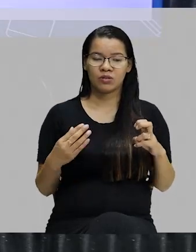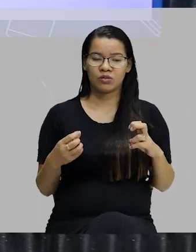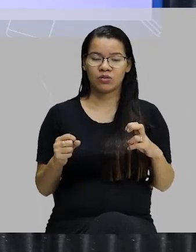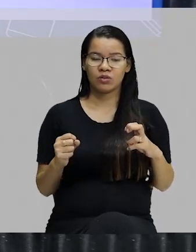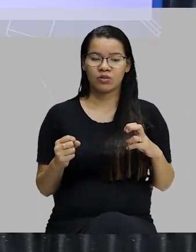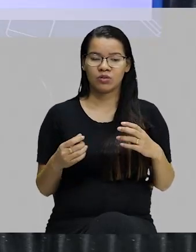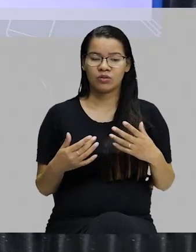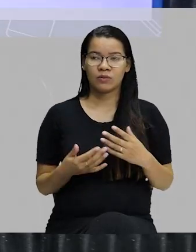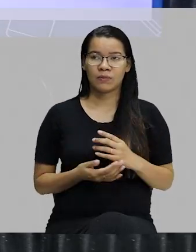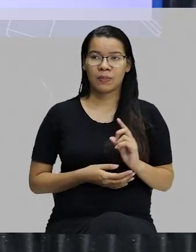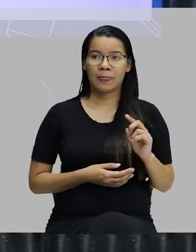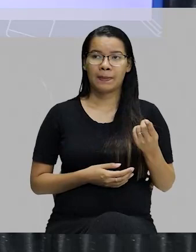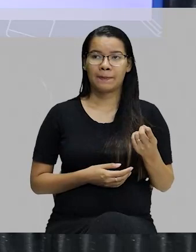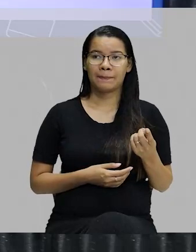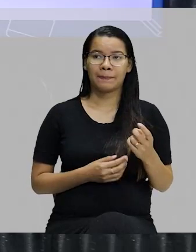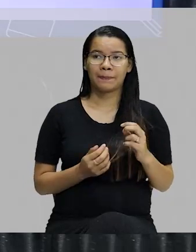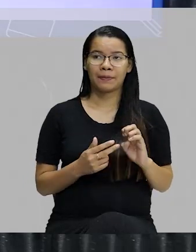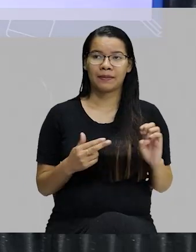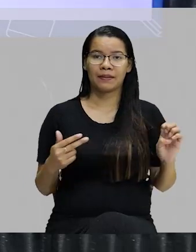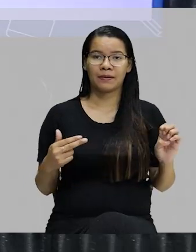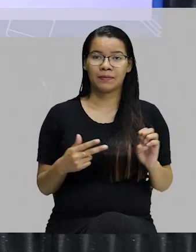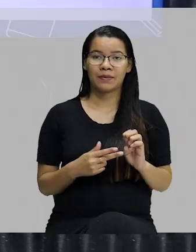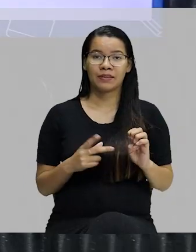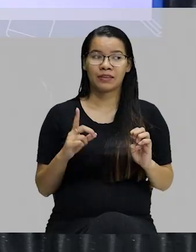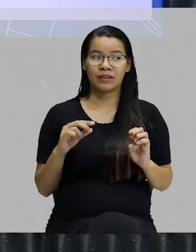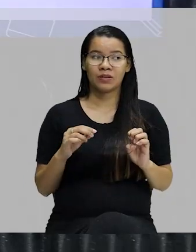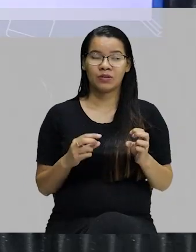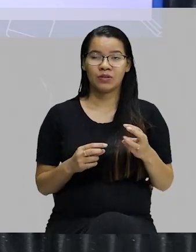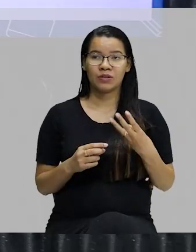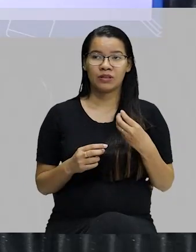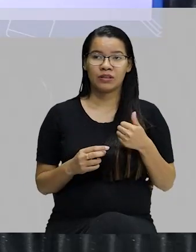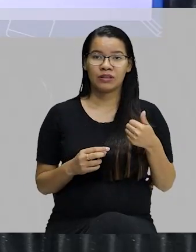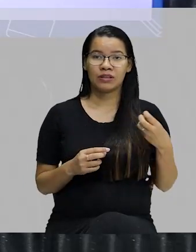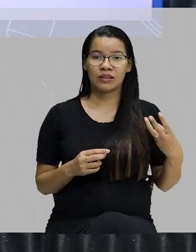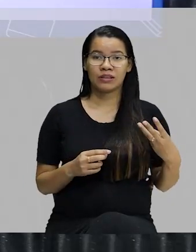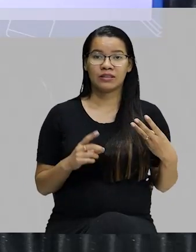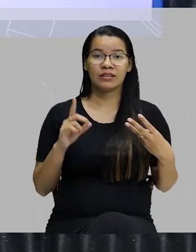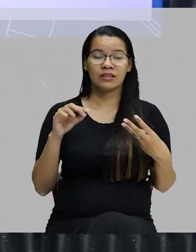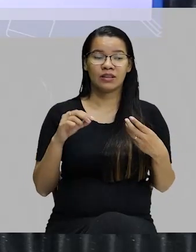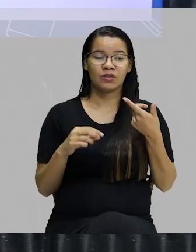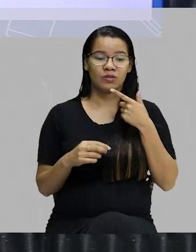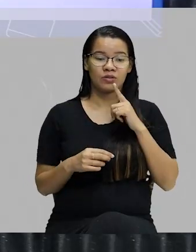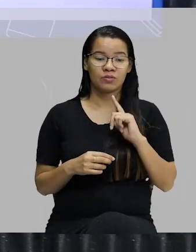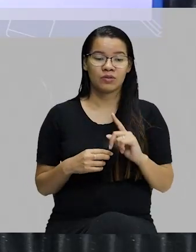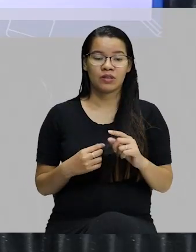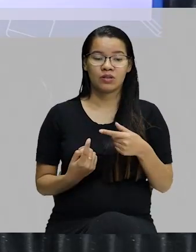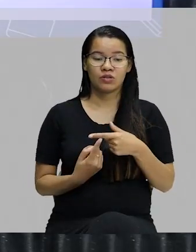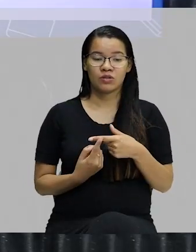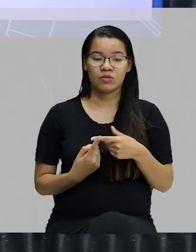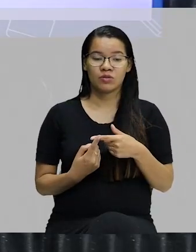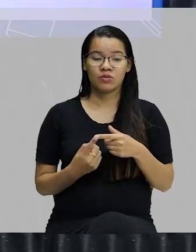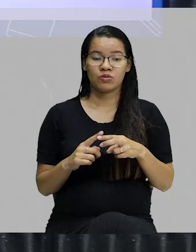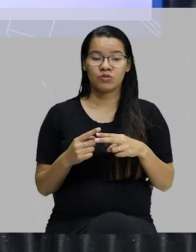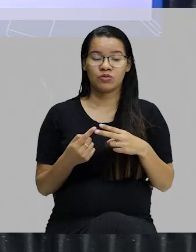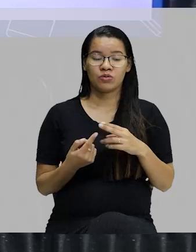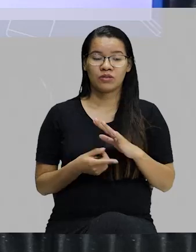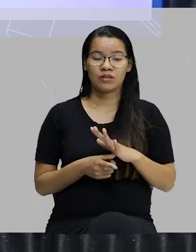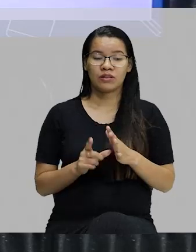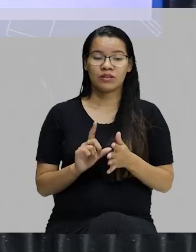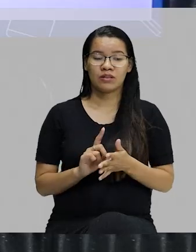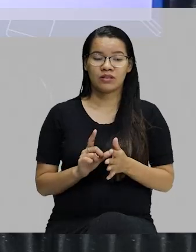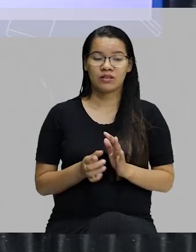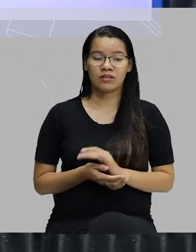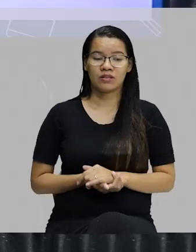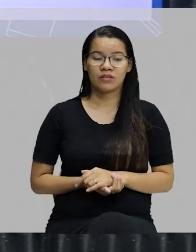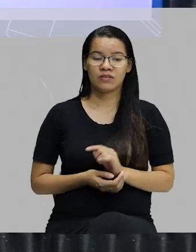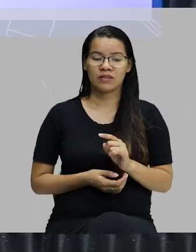te adiantar que o próximo elemento é o 13. E esse 13, ele é obtido pela soma dos dois que antecedem ele.